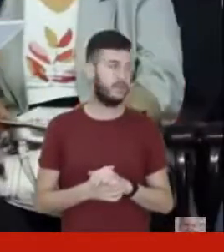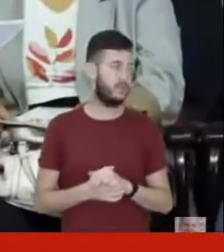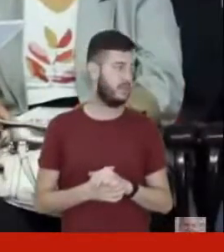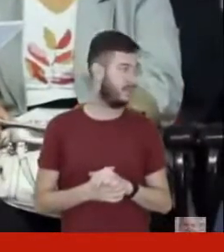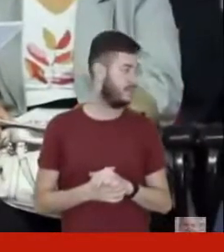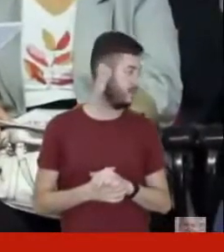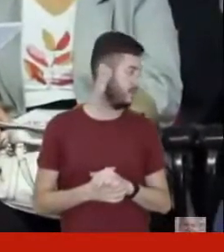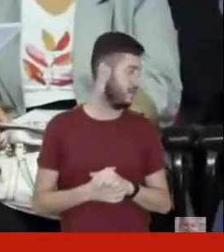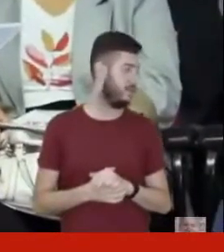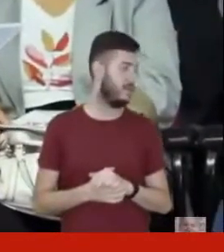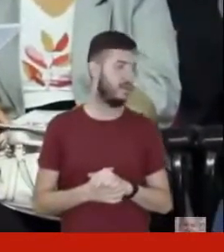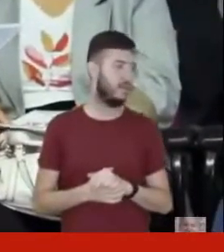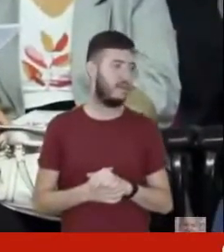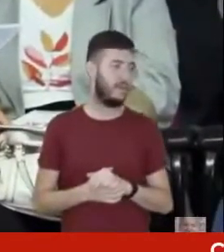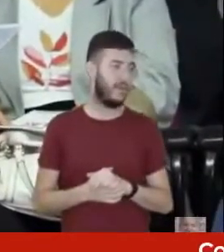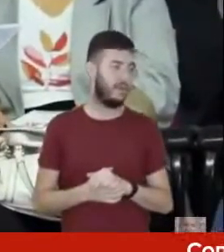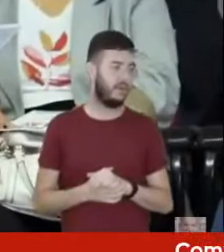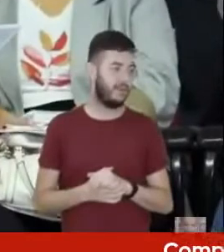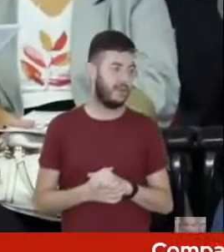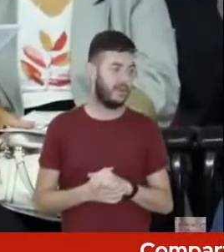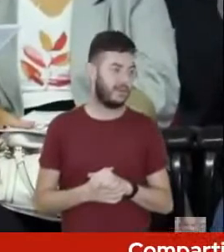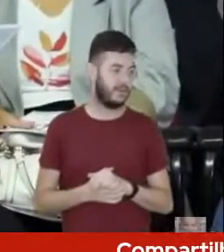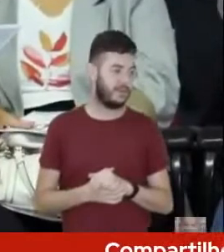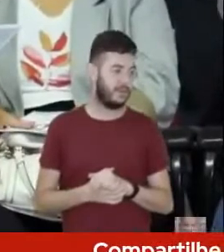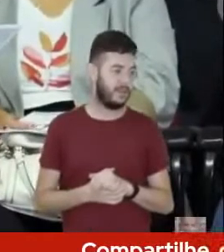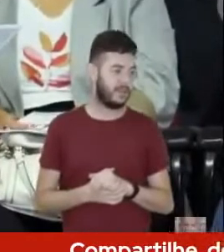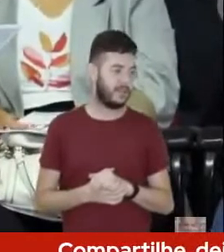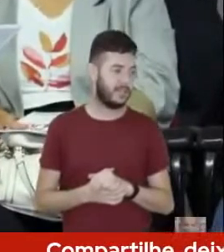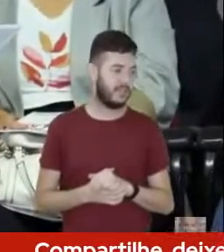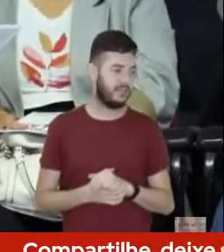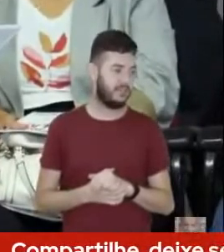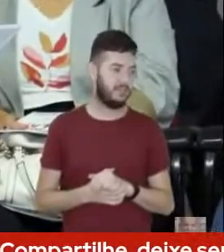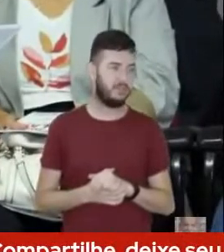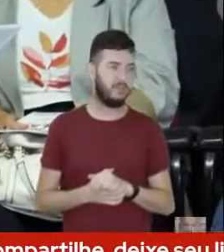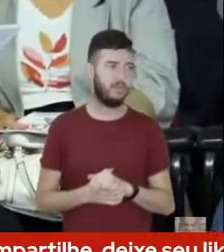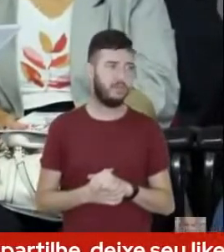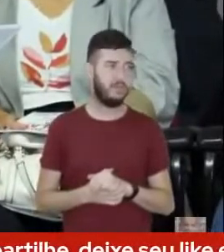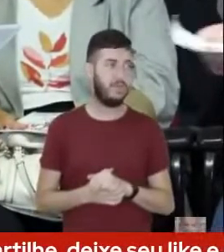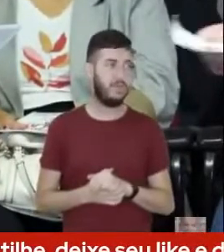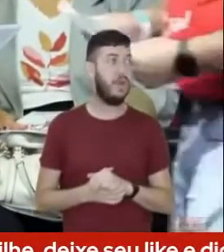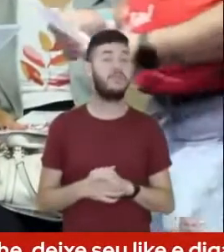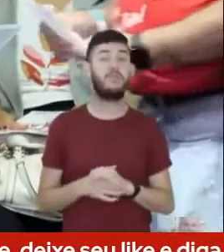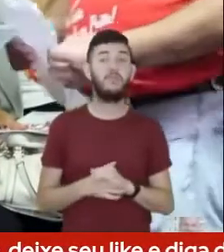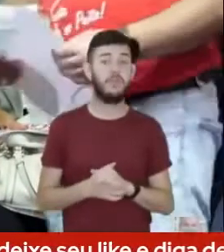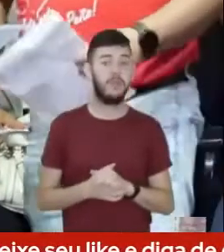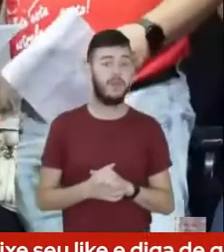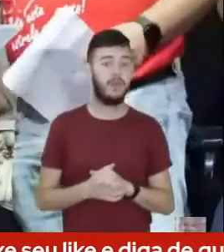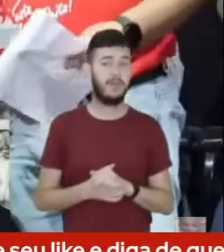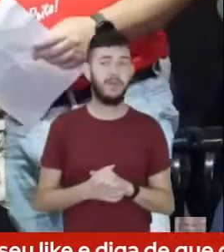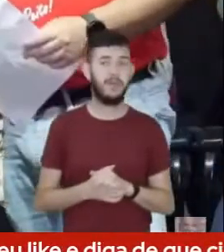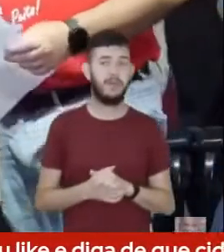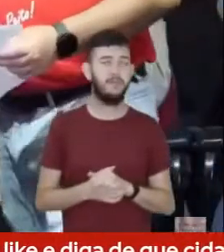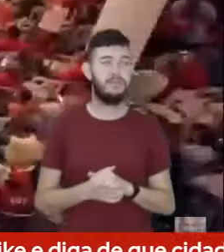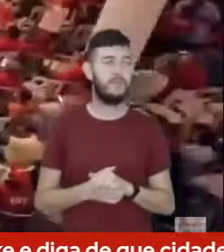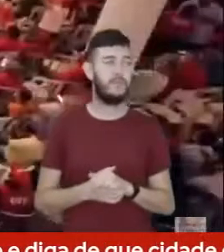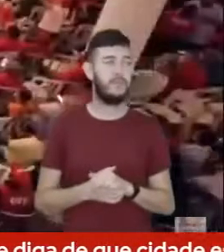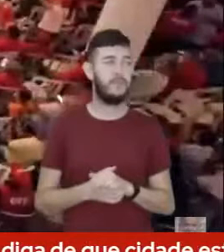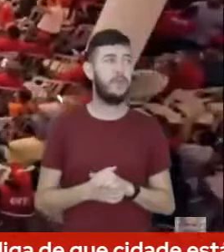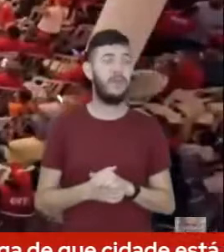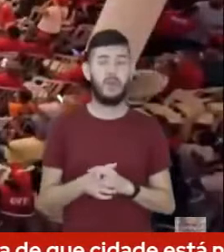Sérgio Nobre para que chame os companheiros da Central Única dos Trabalhadores. Palmas ao Sérgio Nobre!